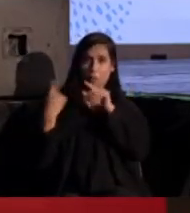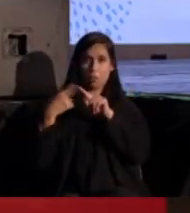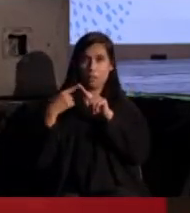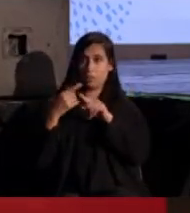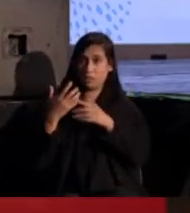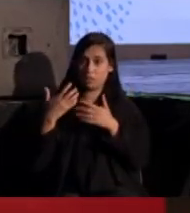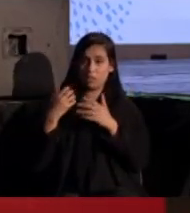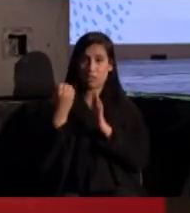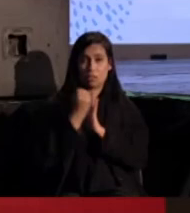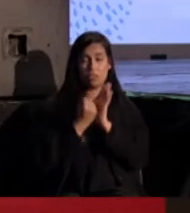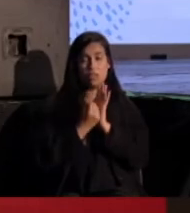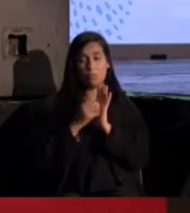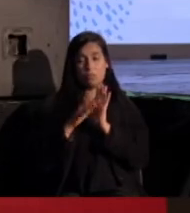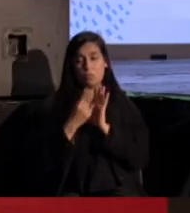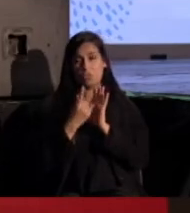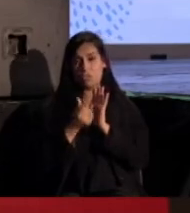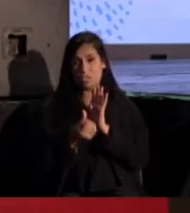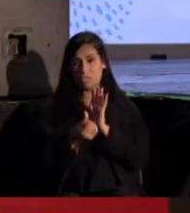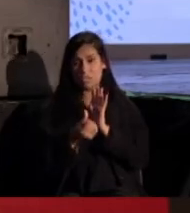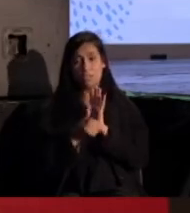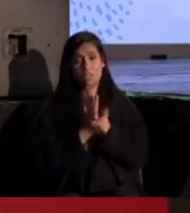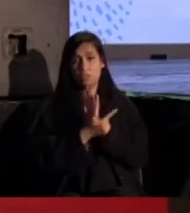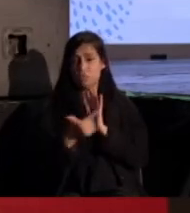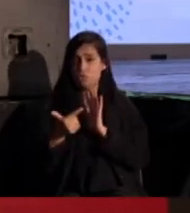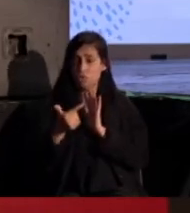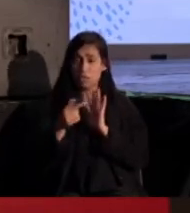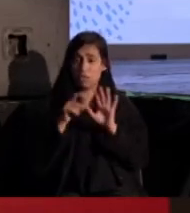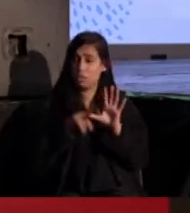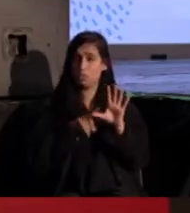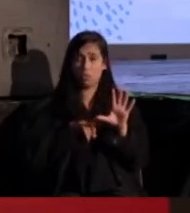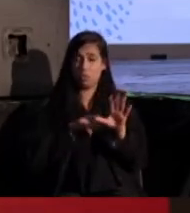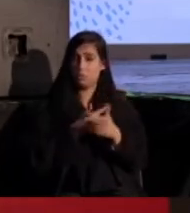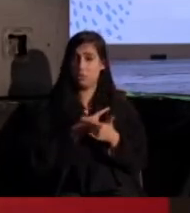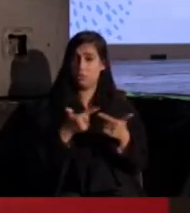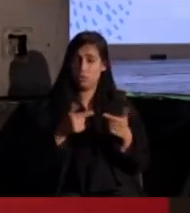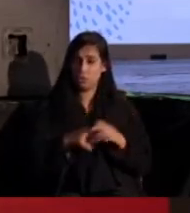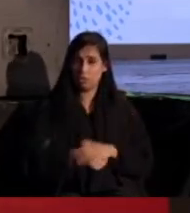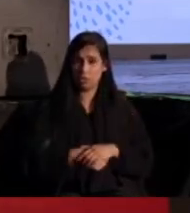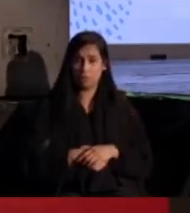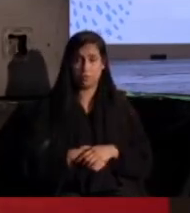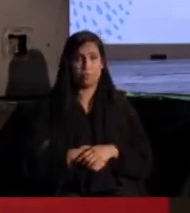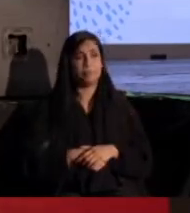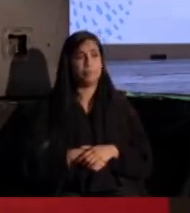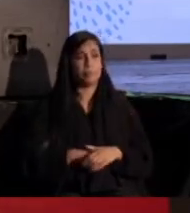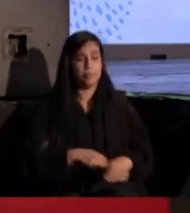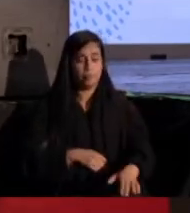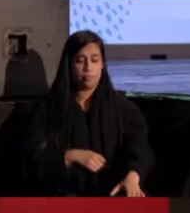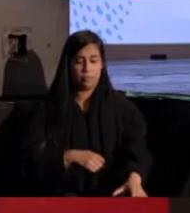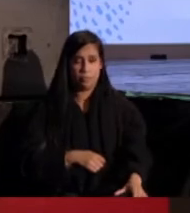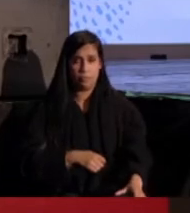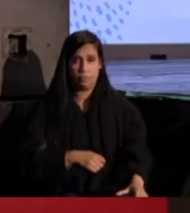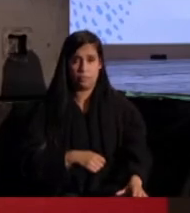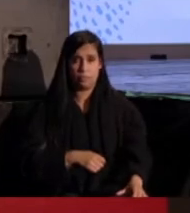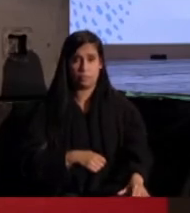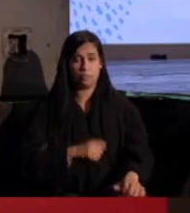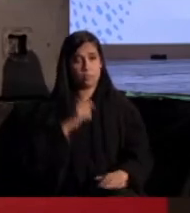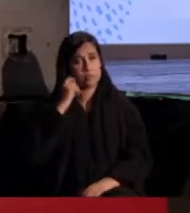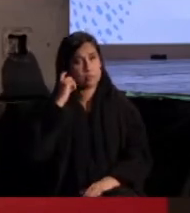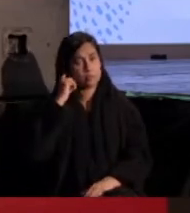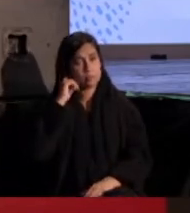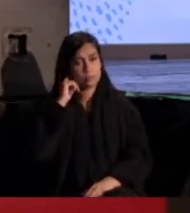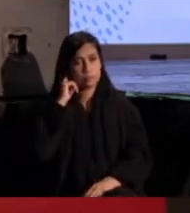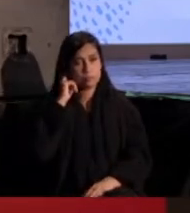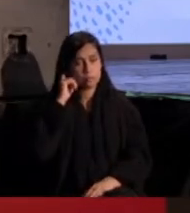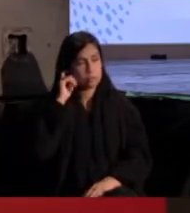não? Vamos fazer turismo, vamos fazer turismo no Brasil, vem experimentar as maravilhas, né,